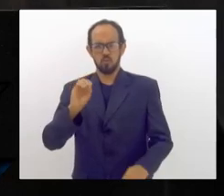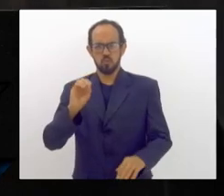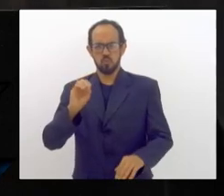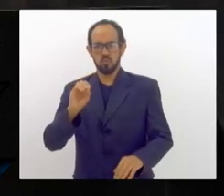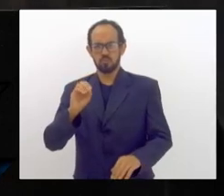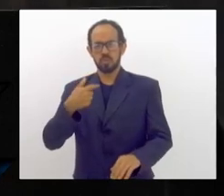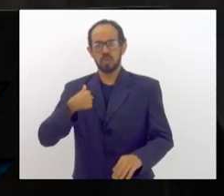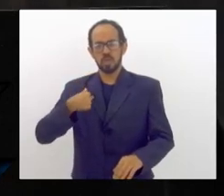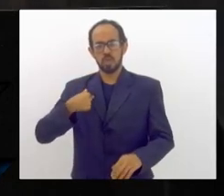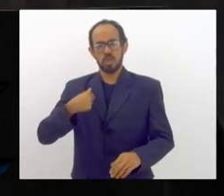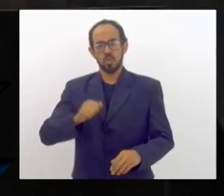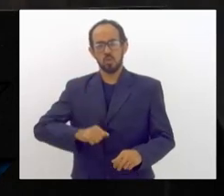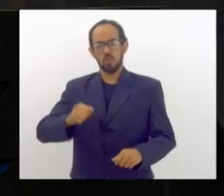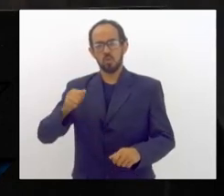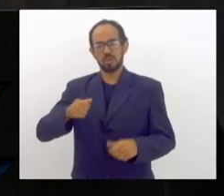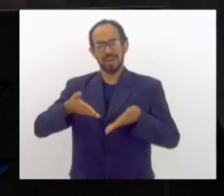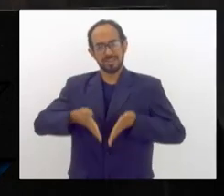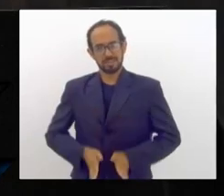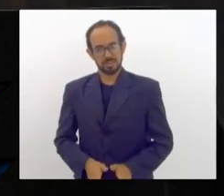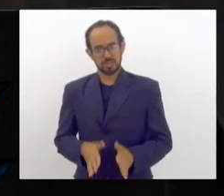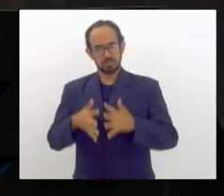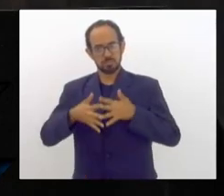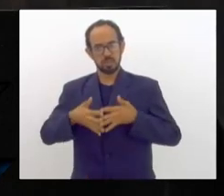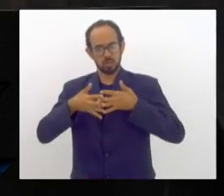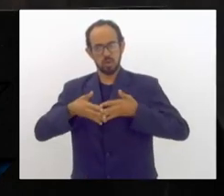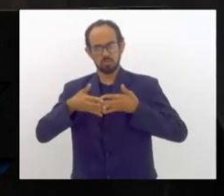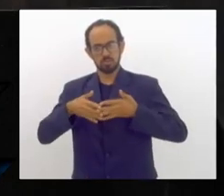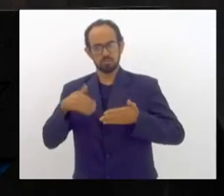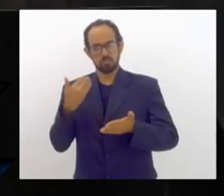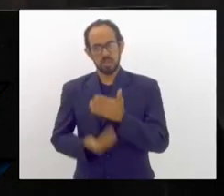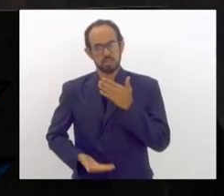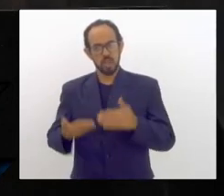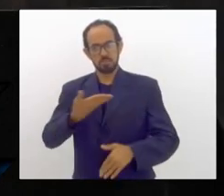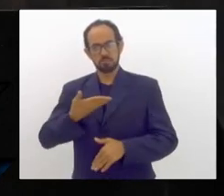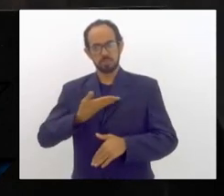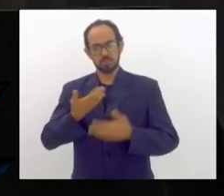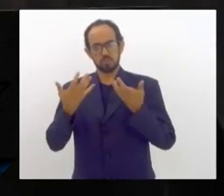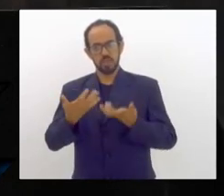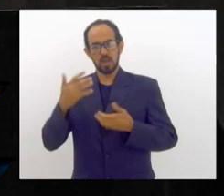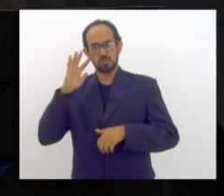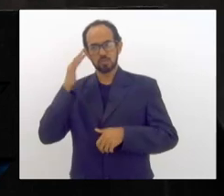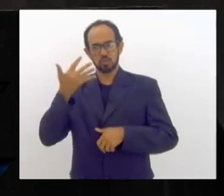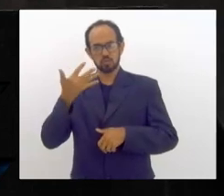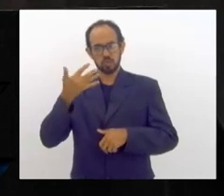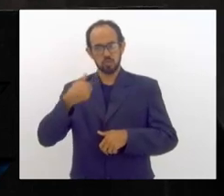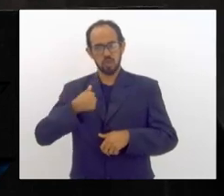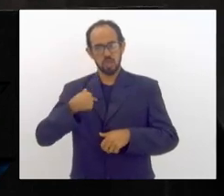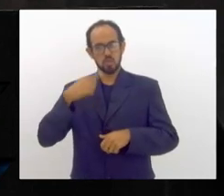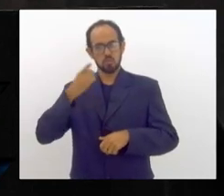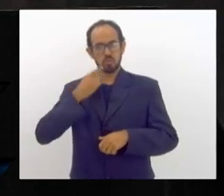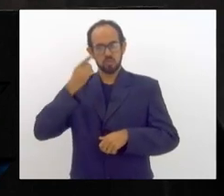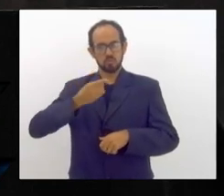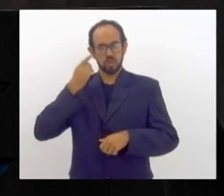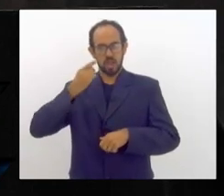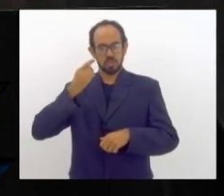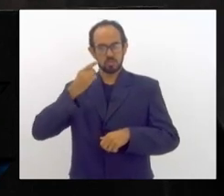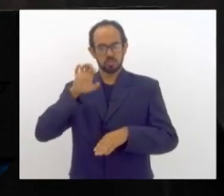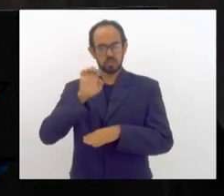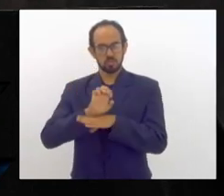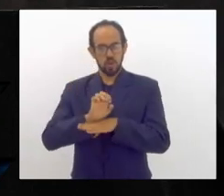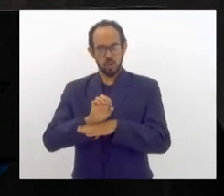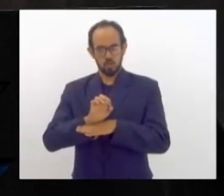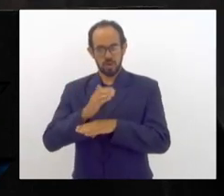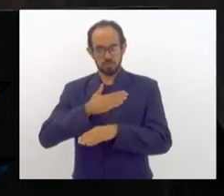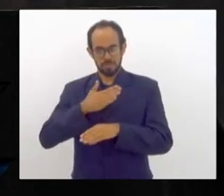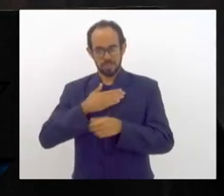como um petropolitano que perdeu amigos e amigas e que quer uma solução. E que na condição de deputado eleito pela minha cidade, como